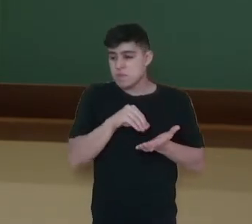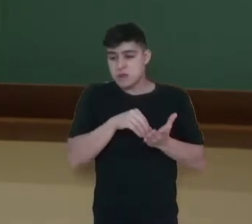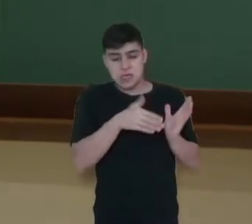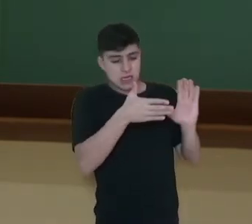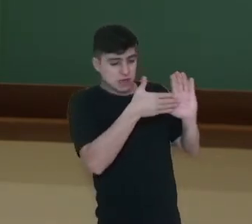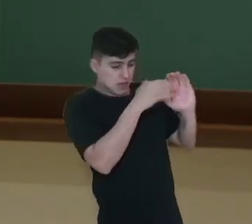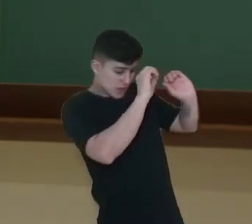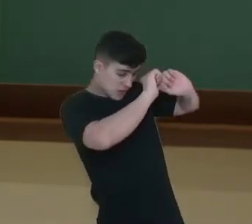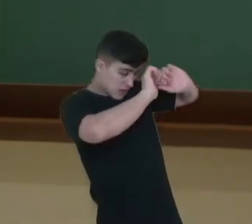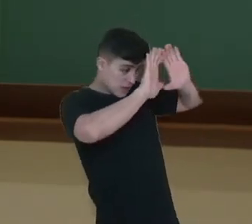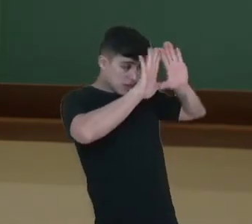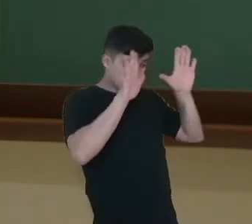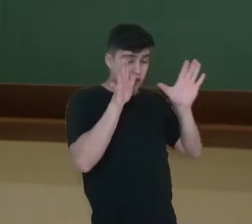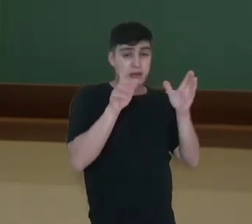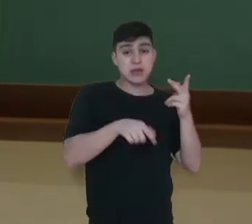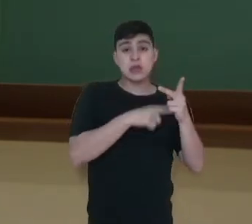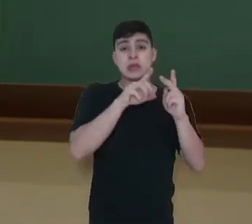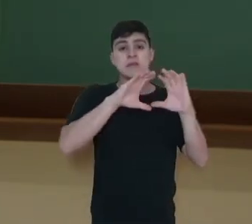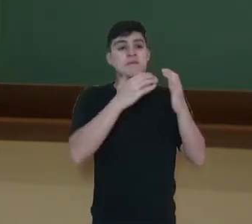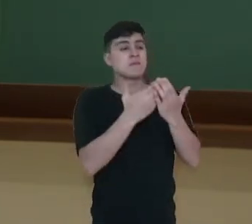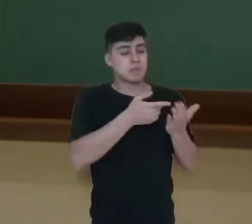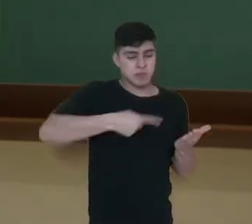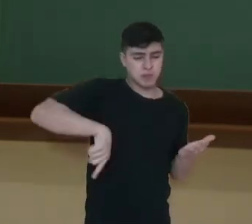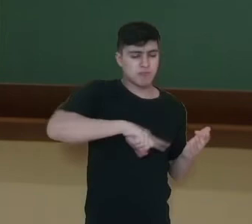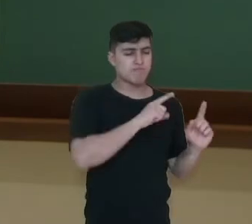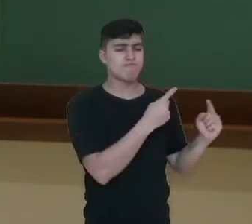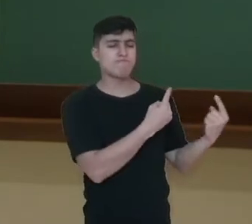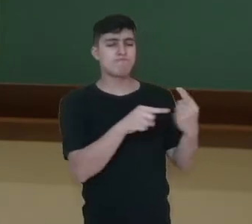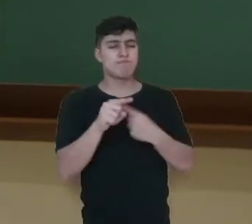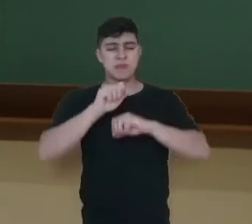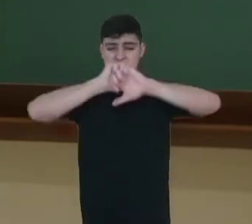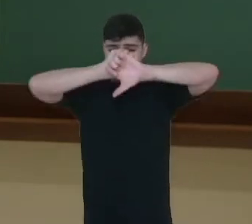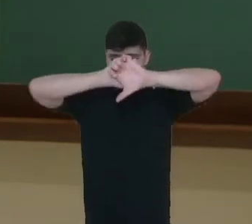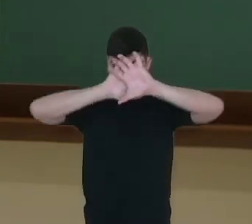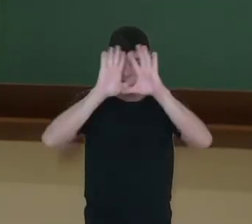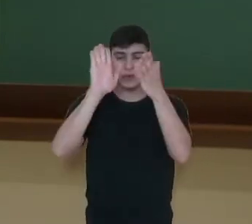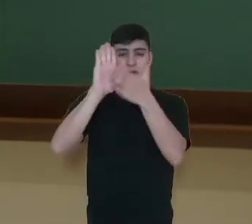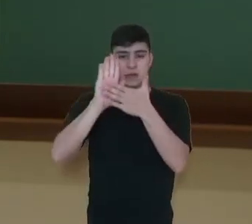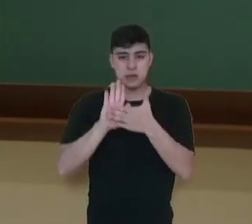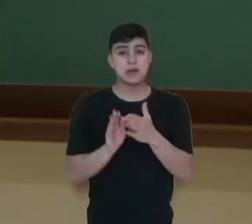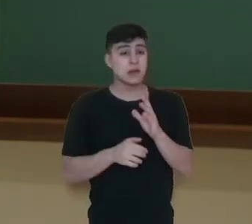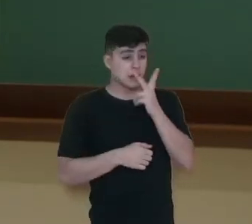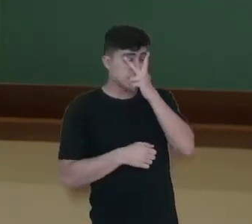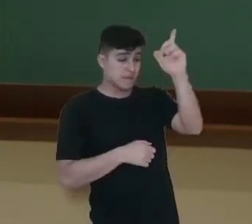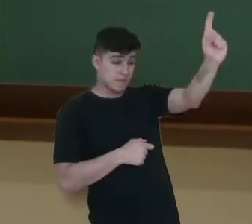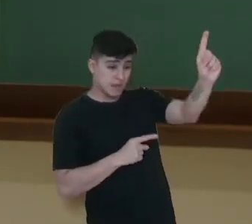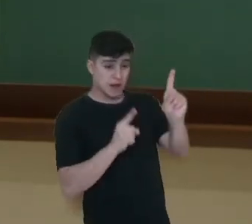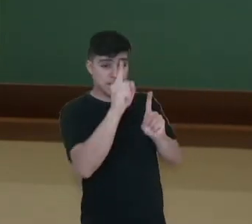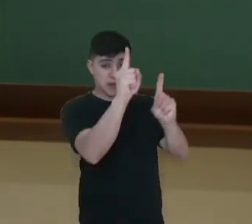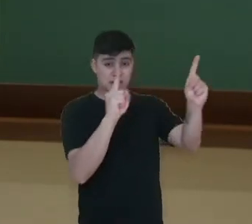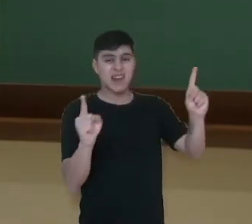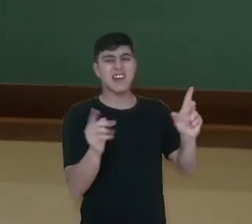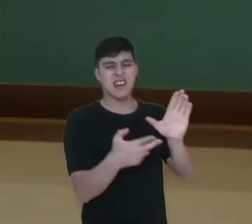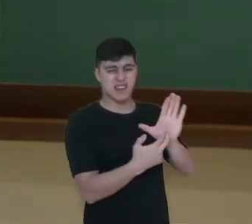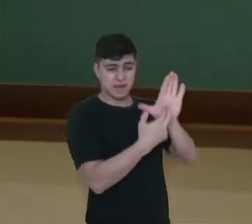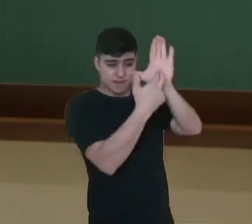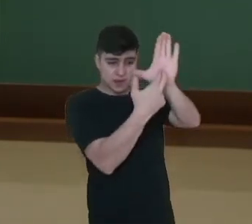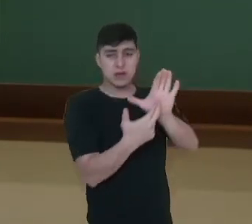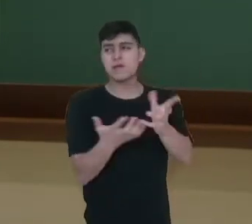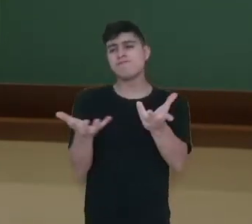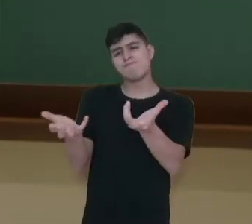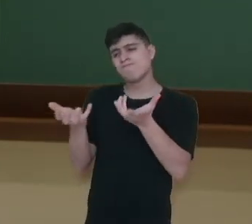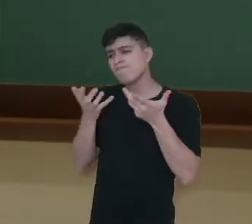no segundo congresso eles vão definir, né? Então, em votação, os delegados, eles optaram pela